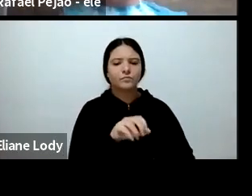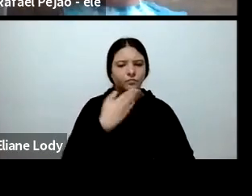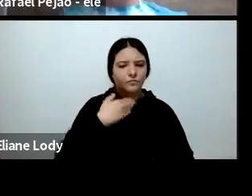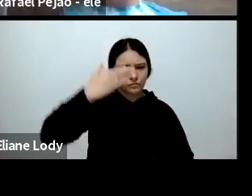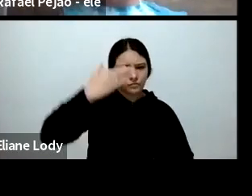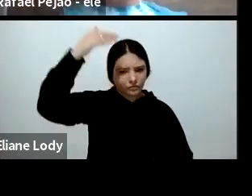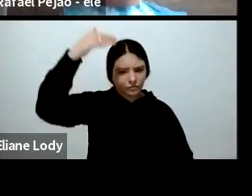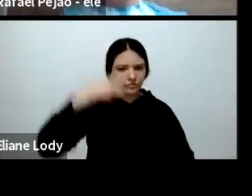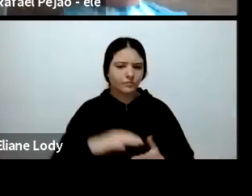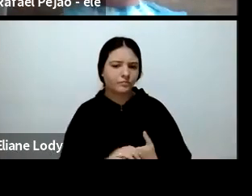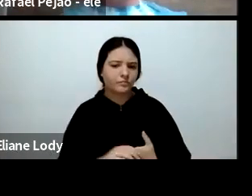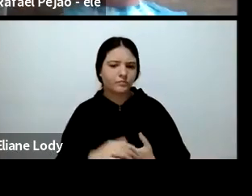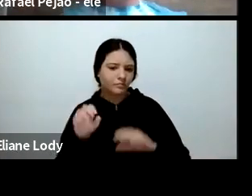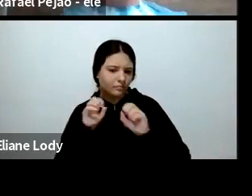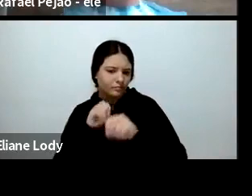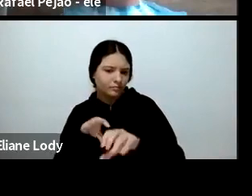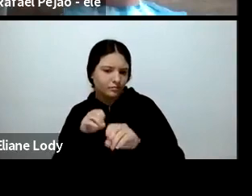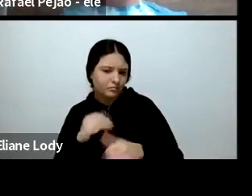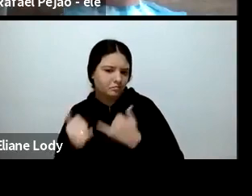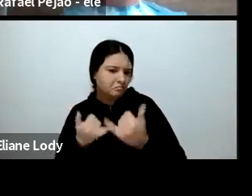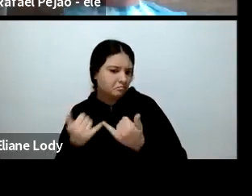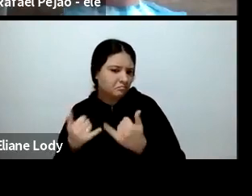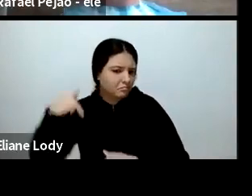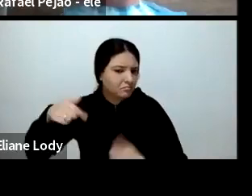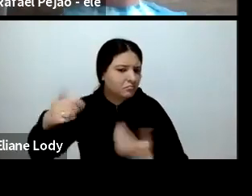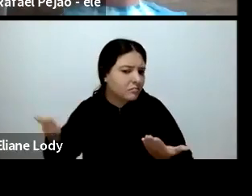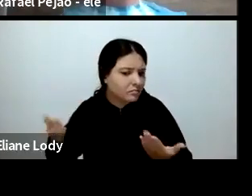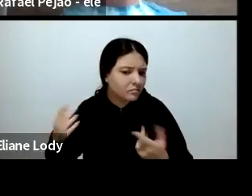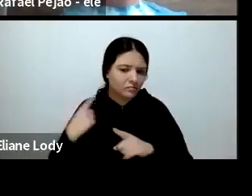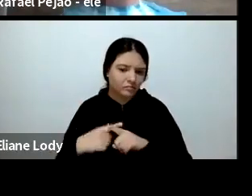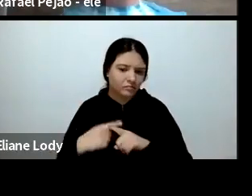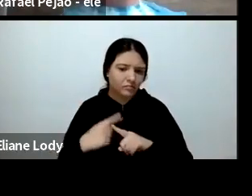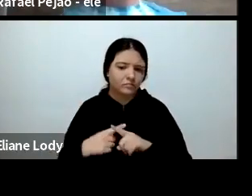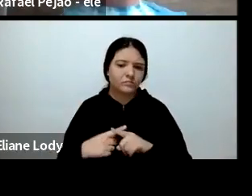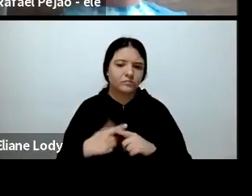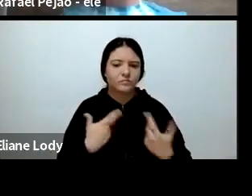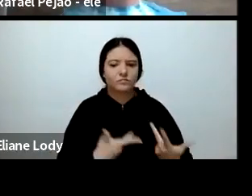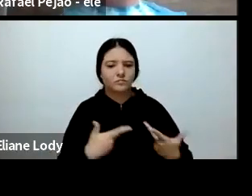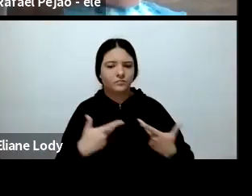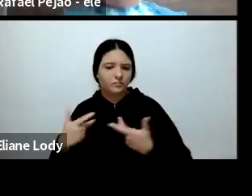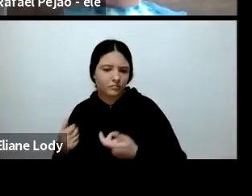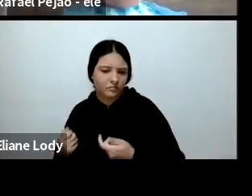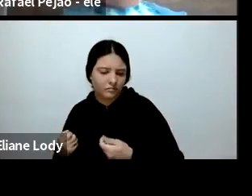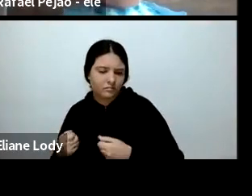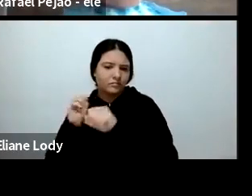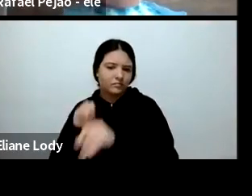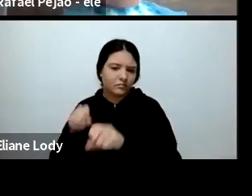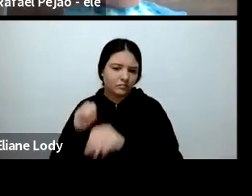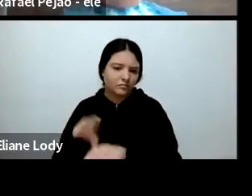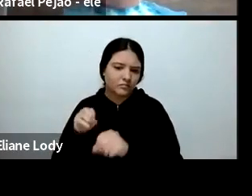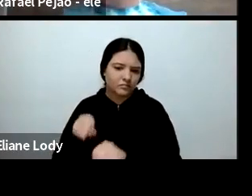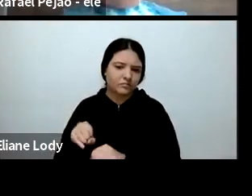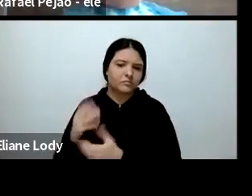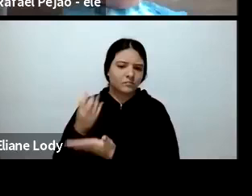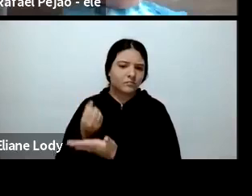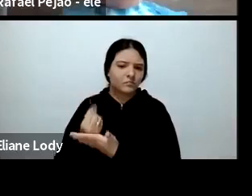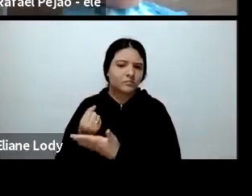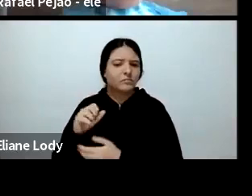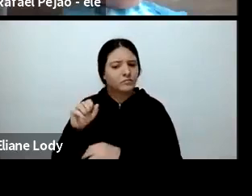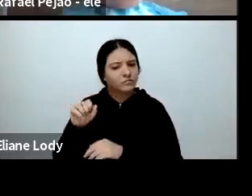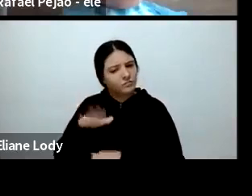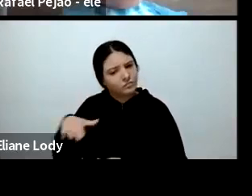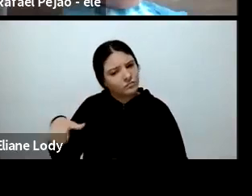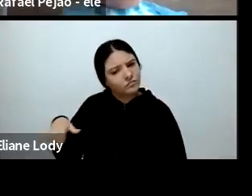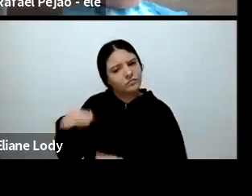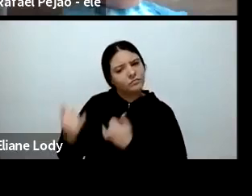aqui de árabe? Porque eu recebi, eu estou alfabetizando as minhas crianças e eu pensei em ensinar uma